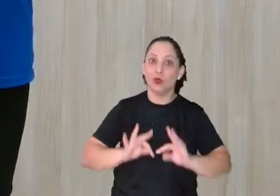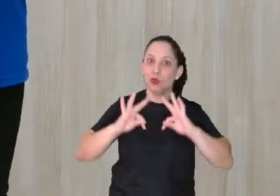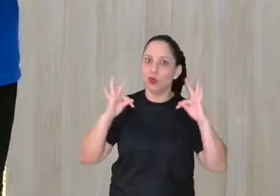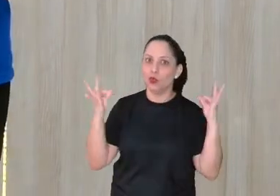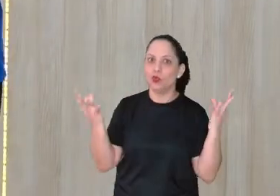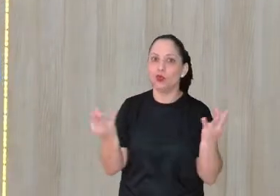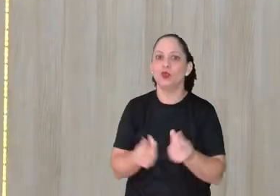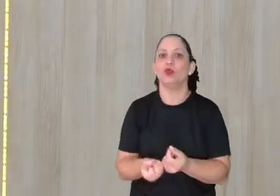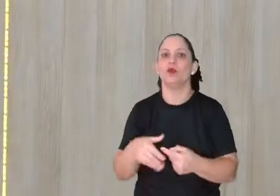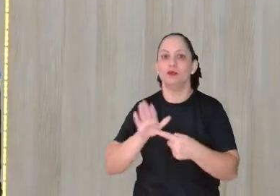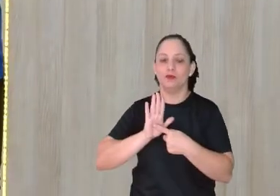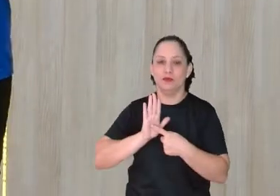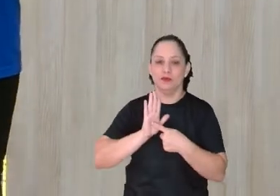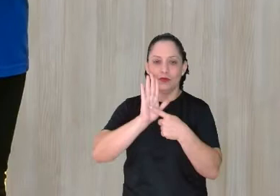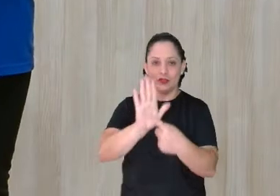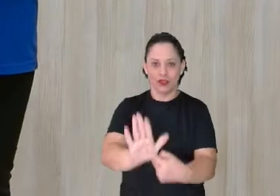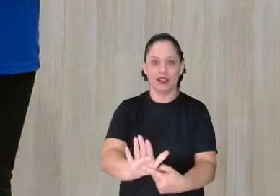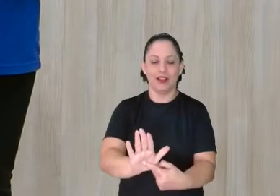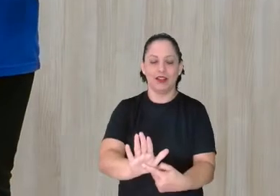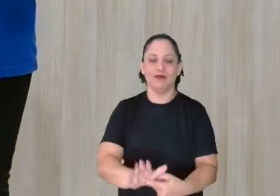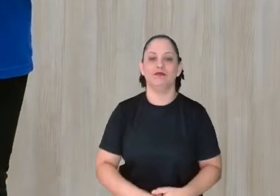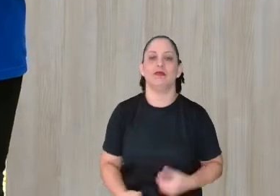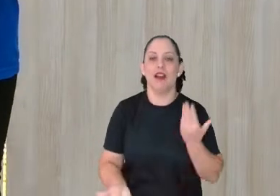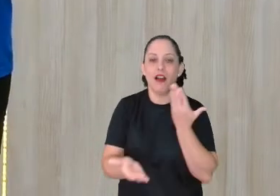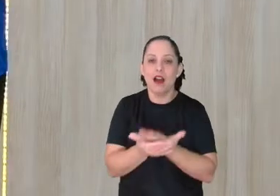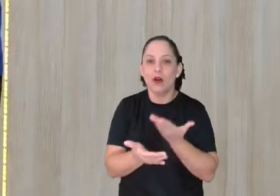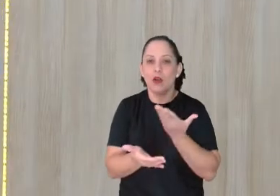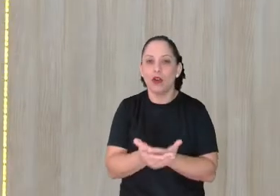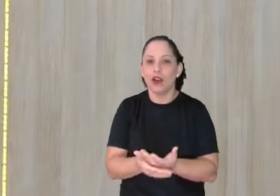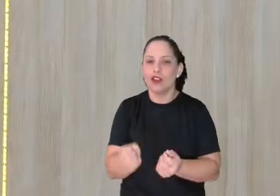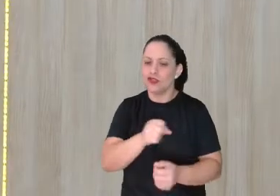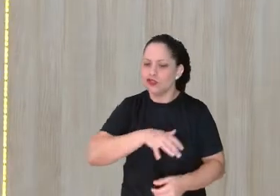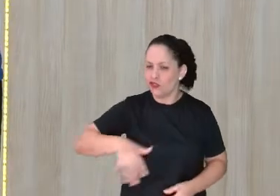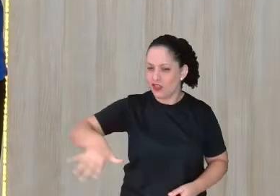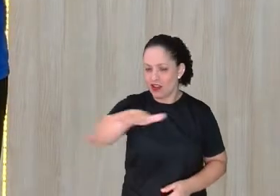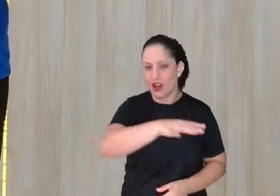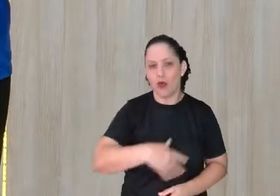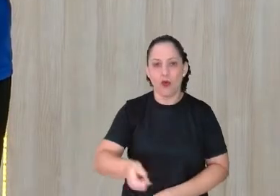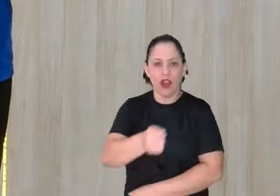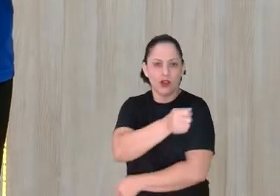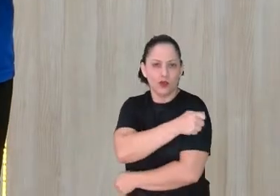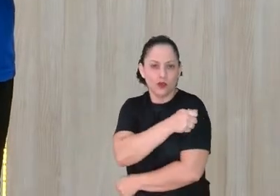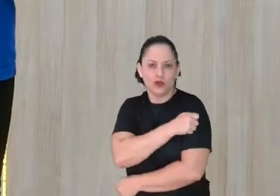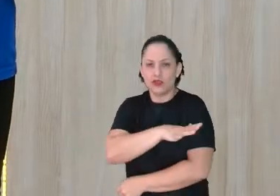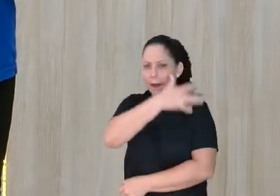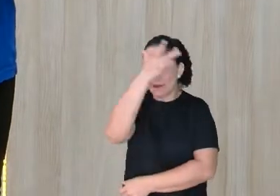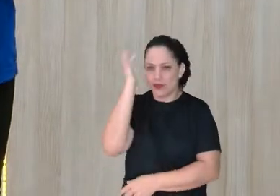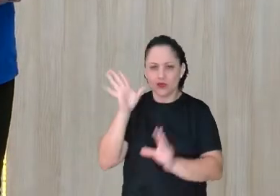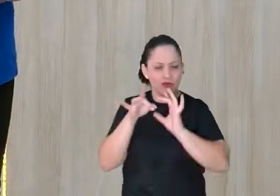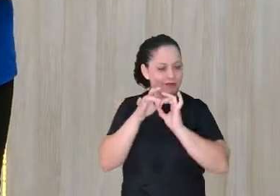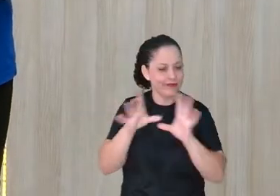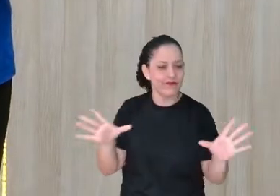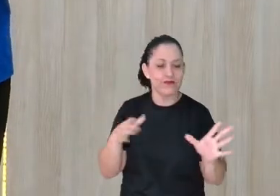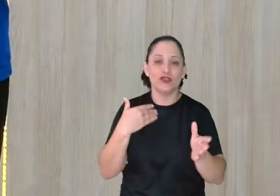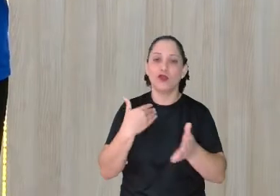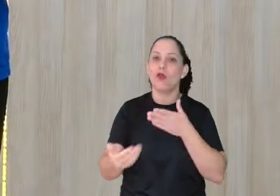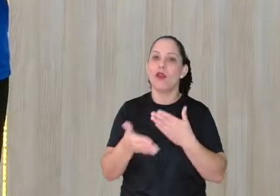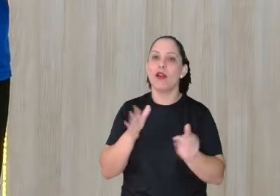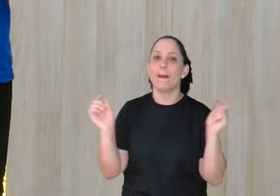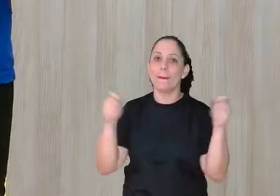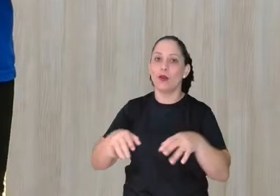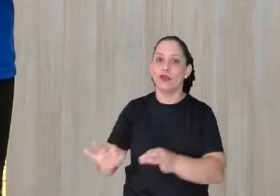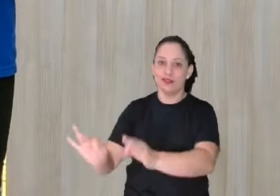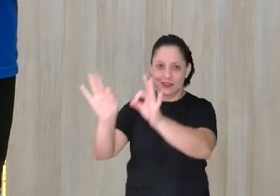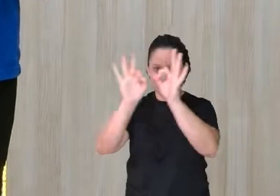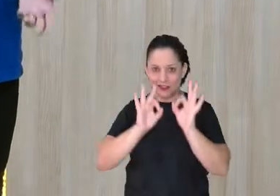a questão aí, né, da nossa aula, para que todos, não só alunos, mas qualquer pessoa que esteja nesse momento nos